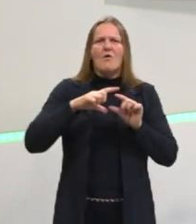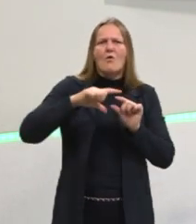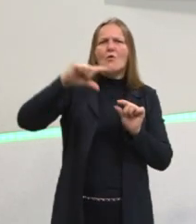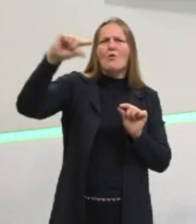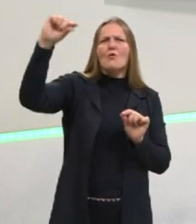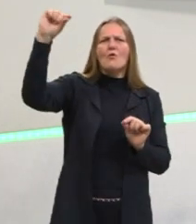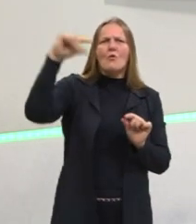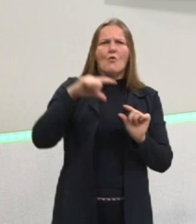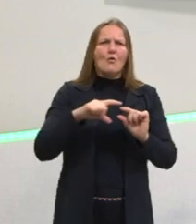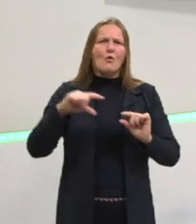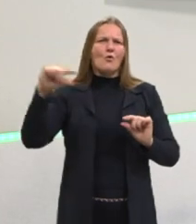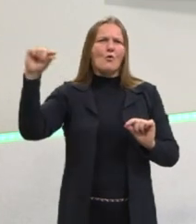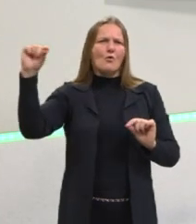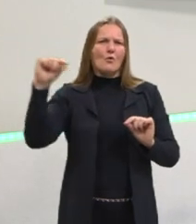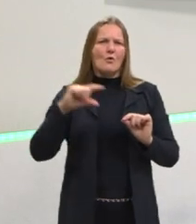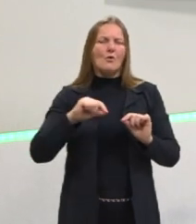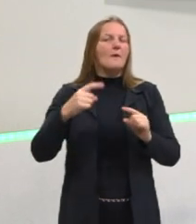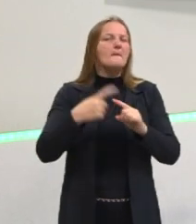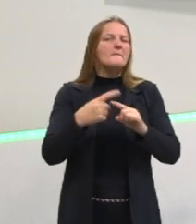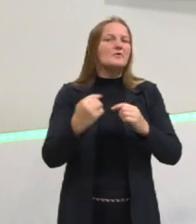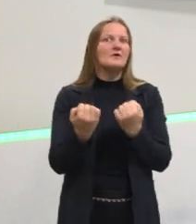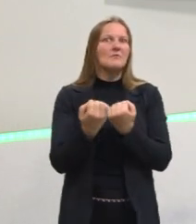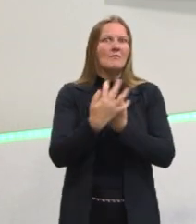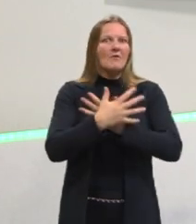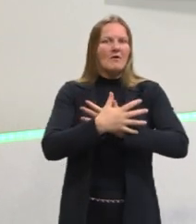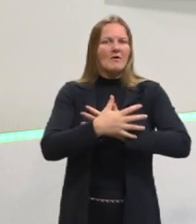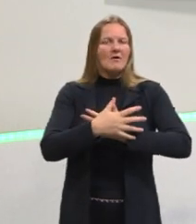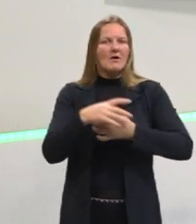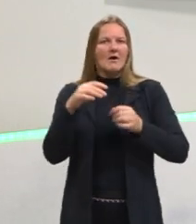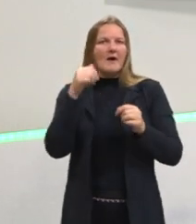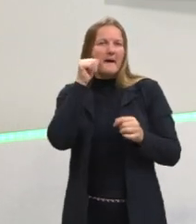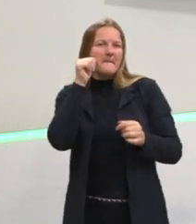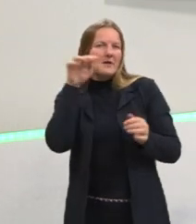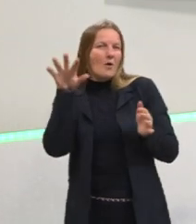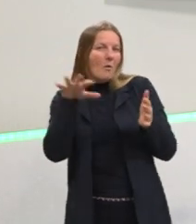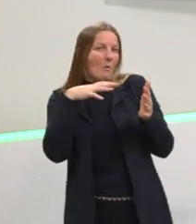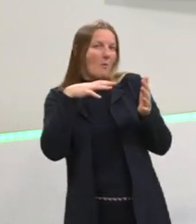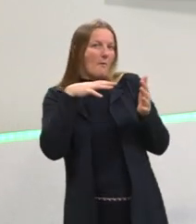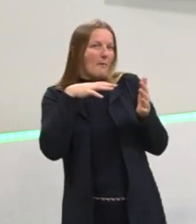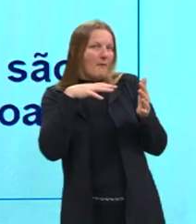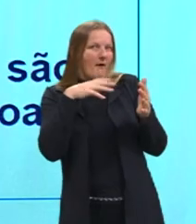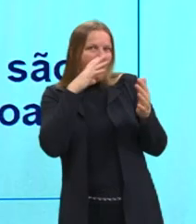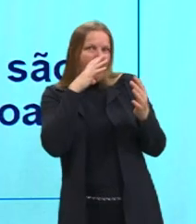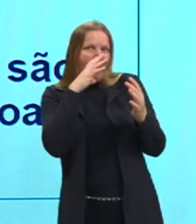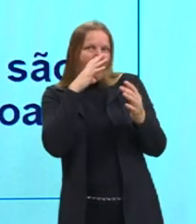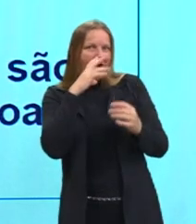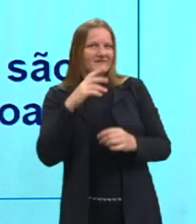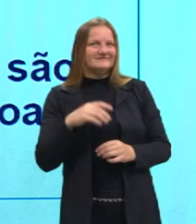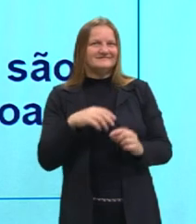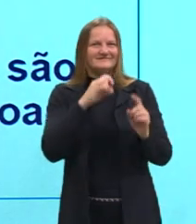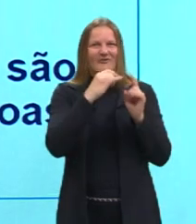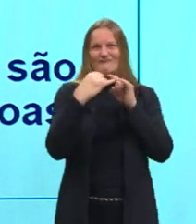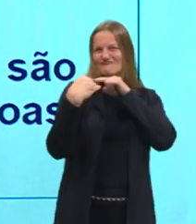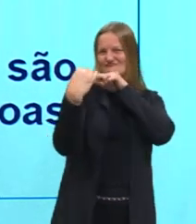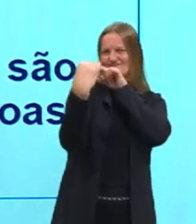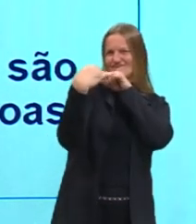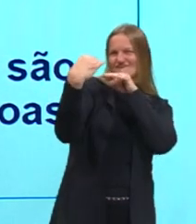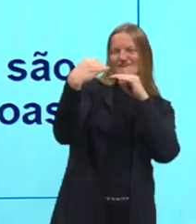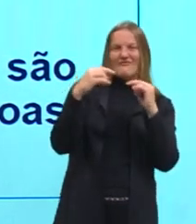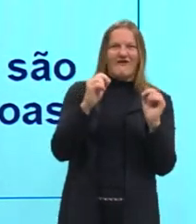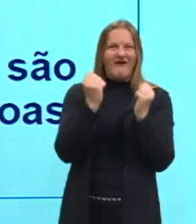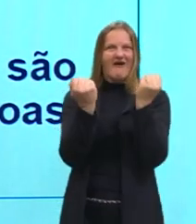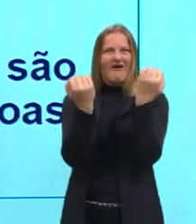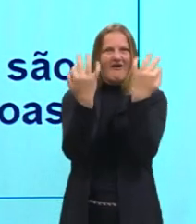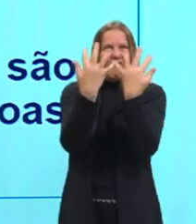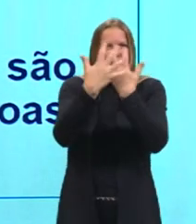porque que ele teria aquelas plumas longas para chamar atenção da fêmea né porque a fêmea vai olhar